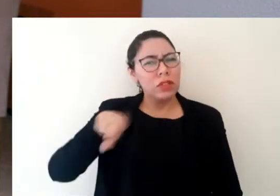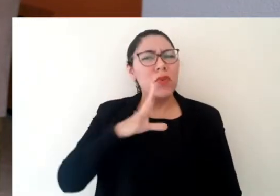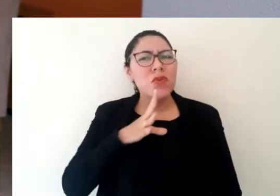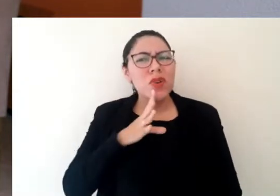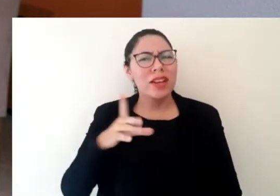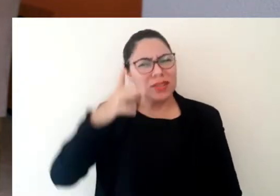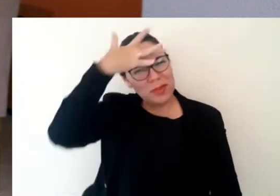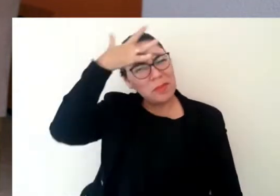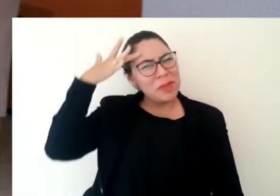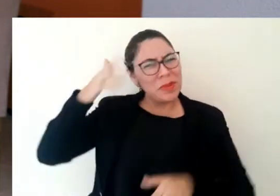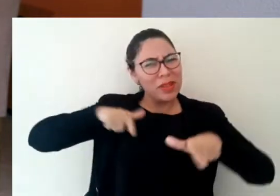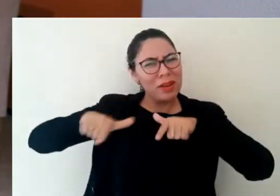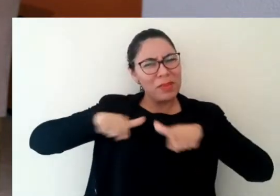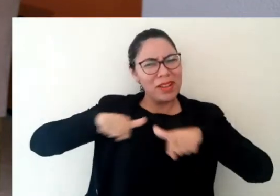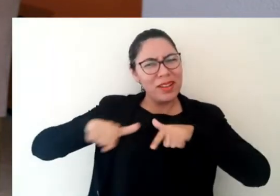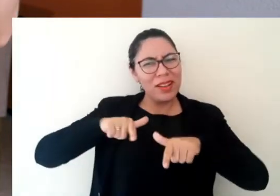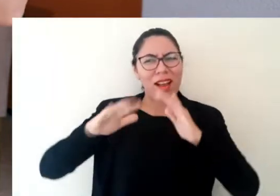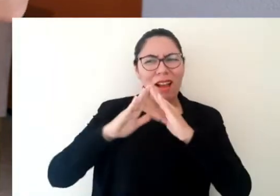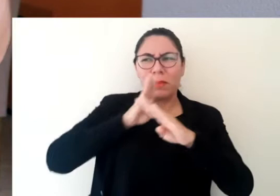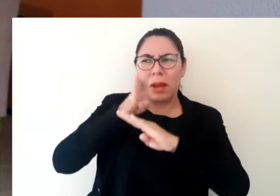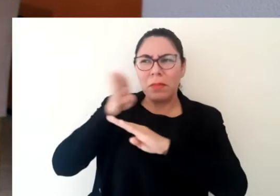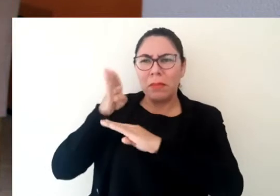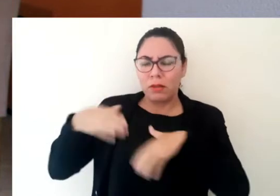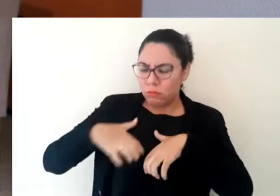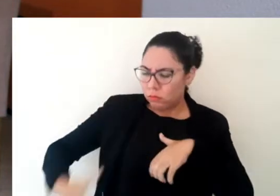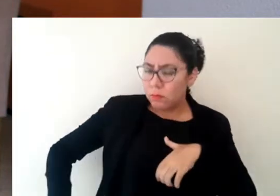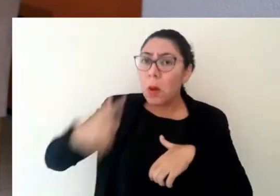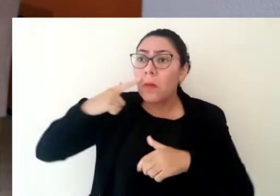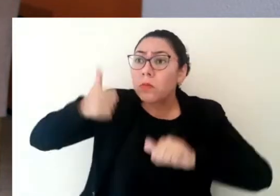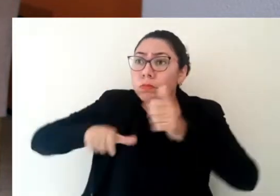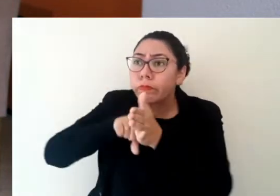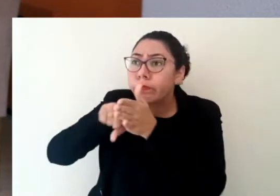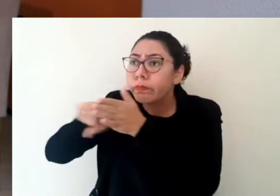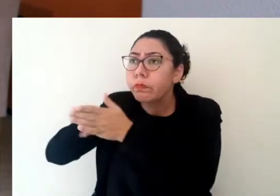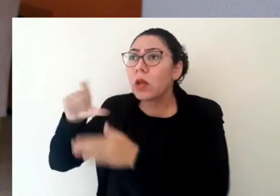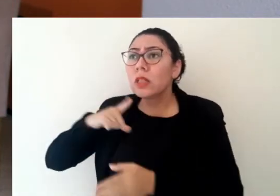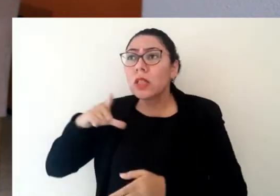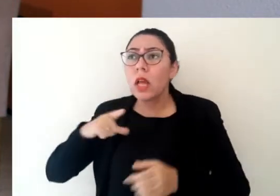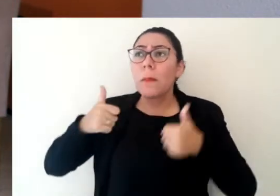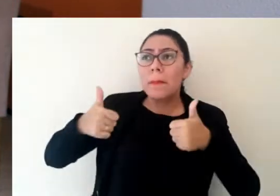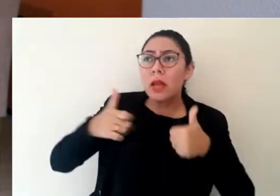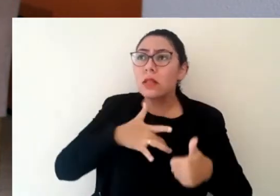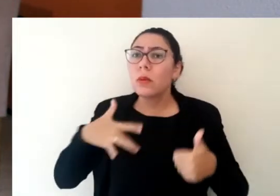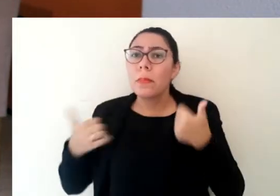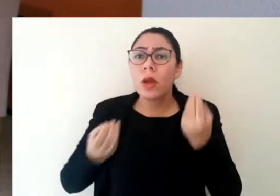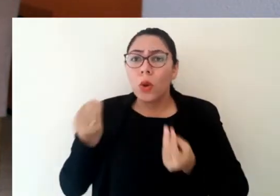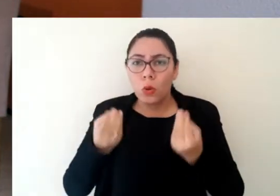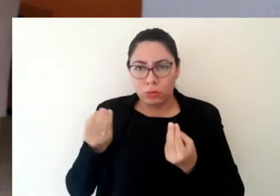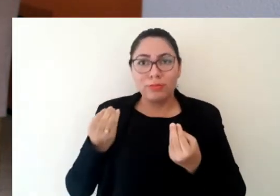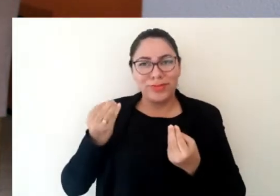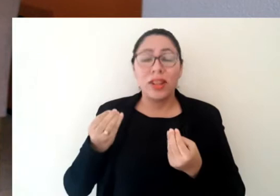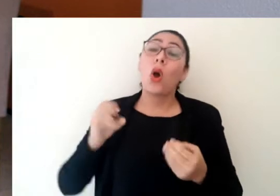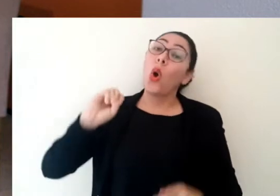agentes de endemias, aquele pessoal que vai de casa em casa, batendo a porta para fazer a verificação residência por residência, né? Também já